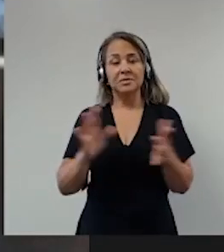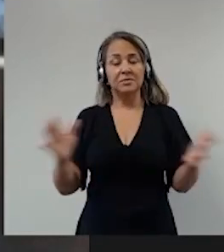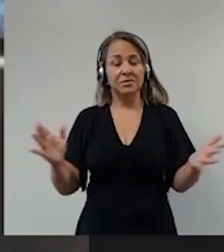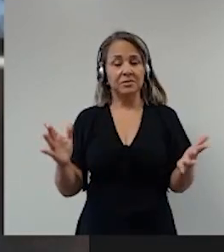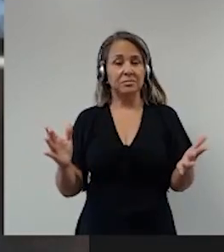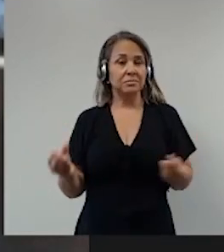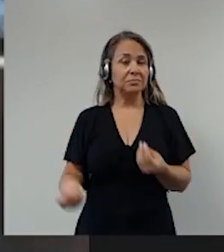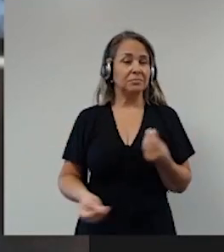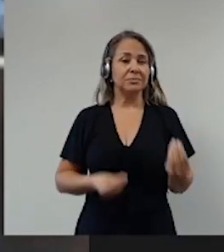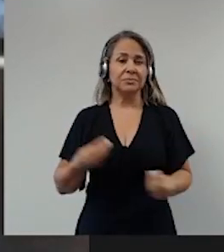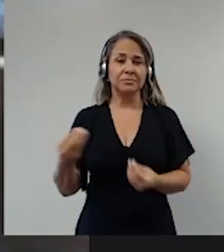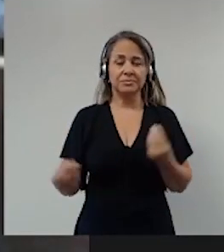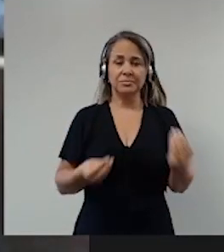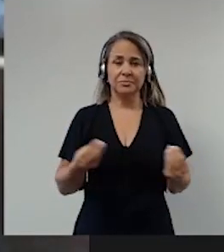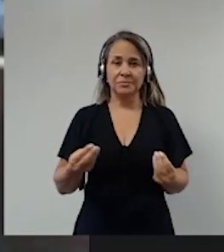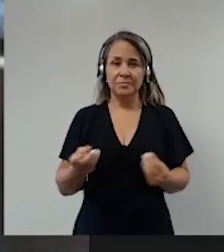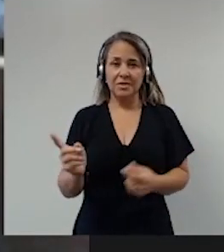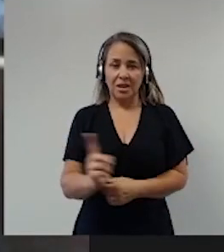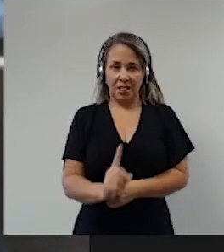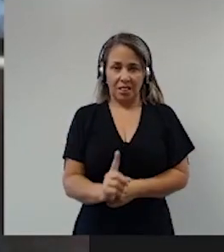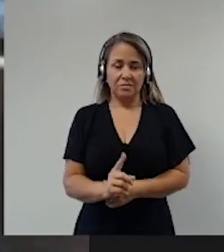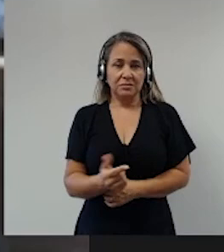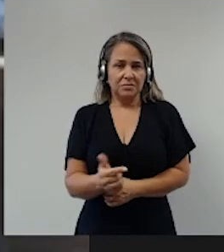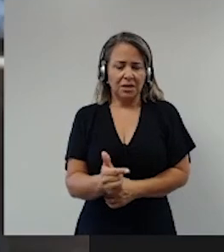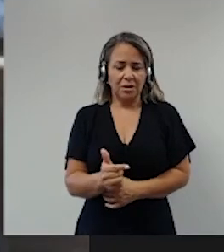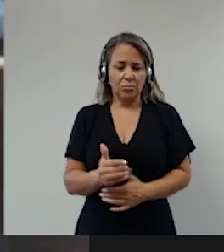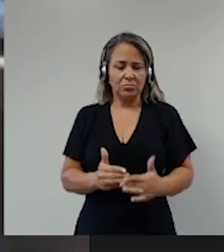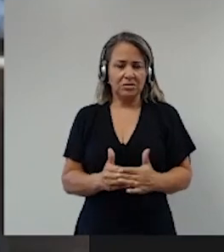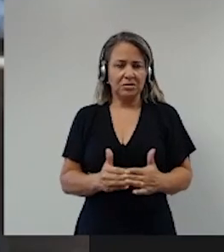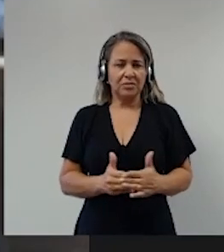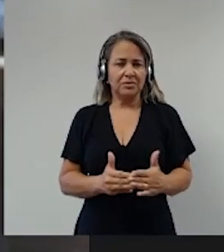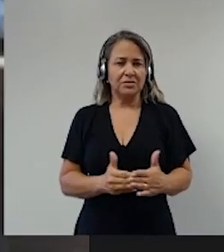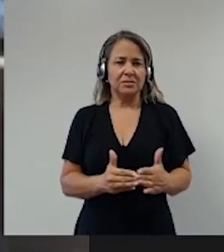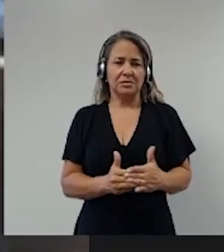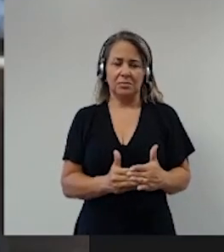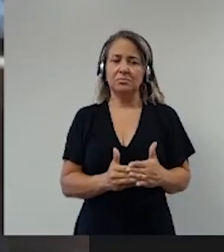Jorge, que não venha a ter uma intervenção